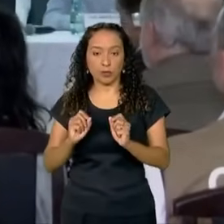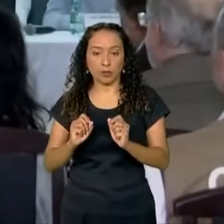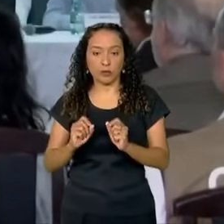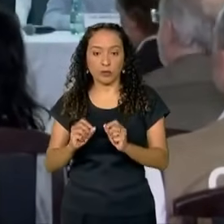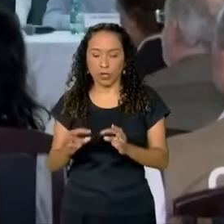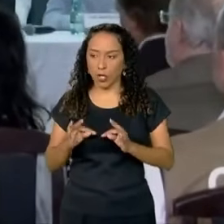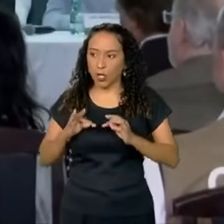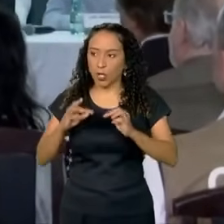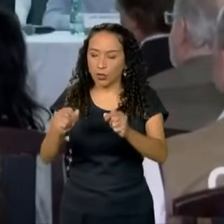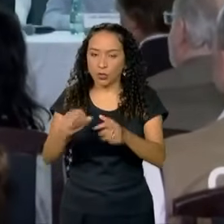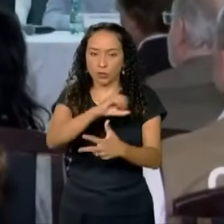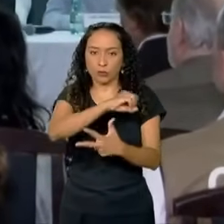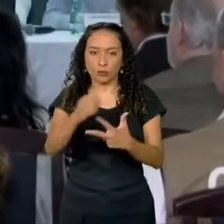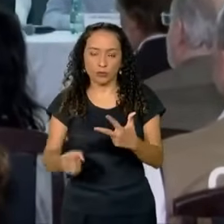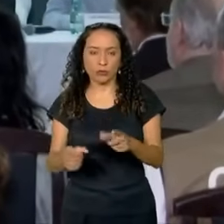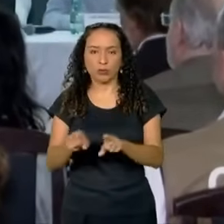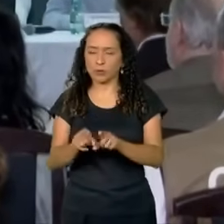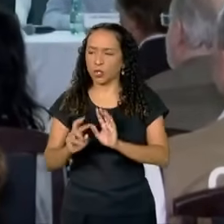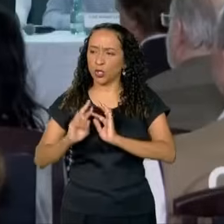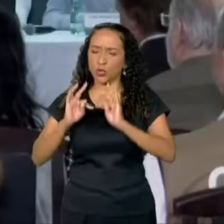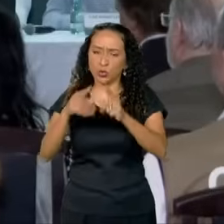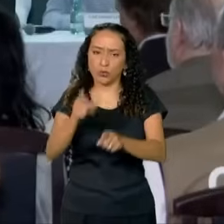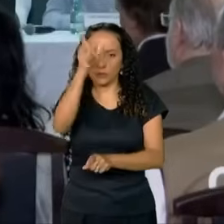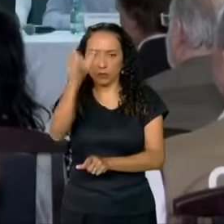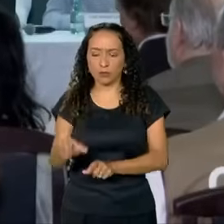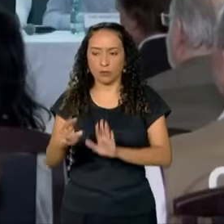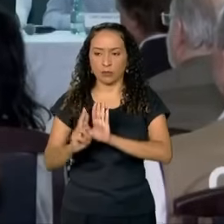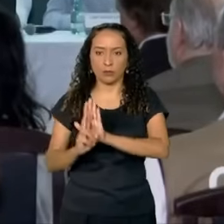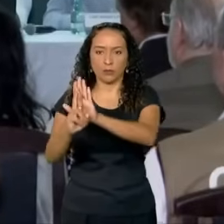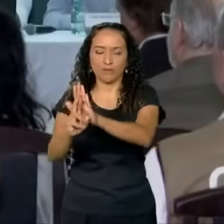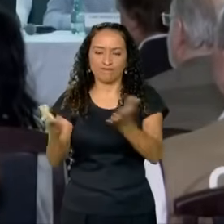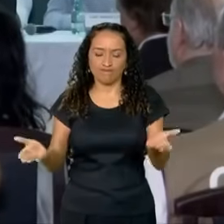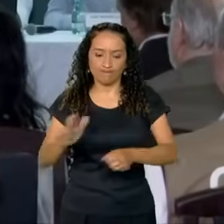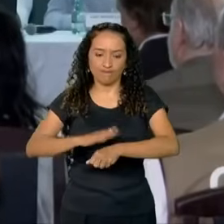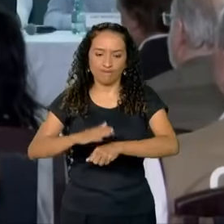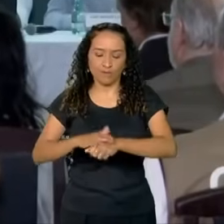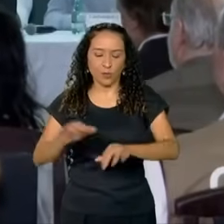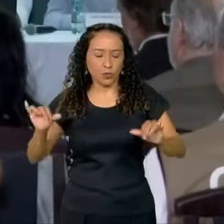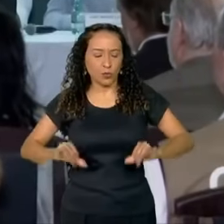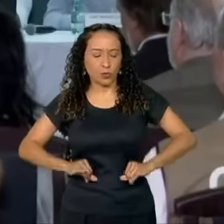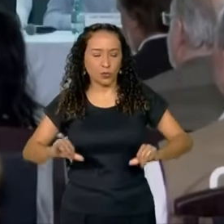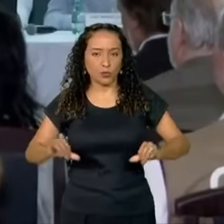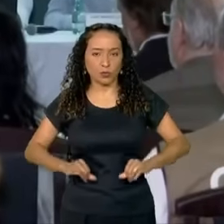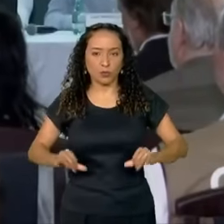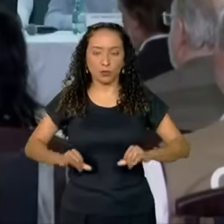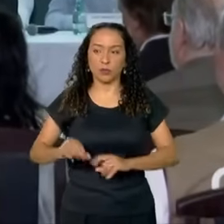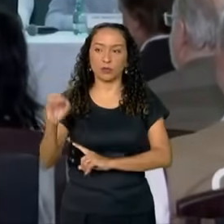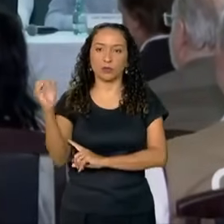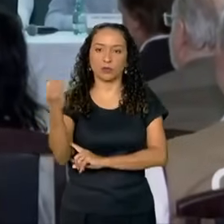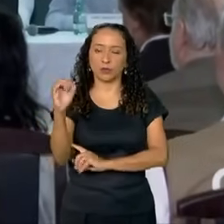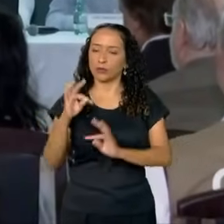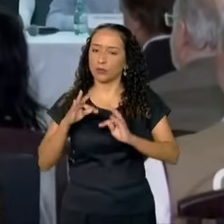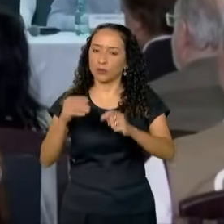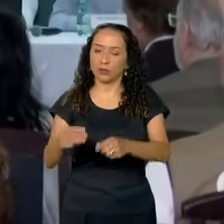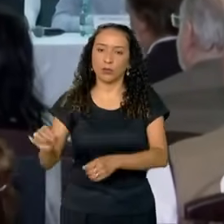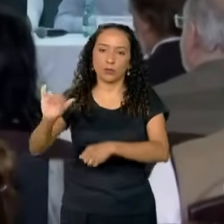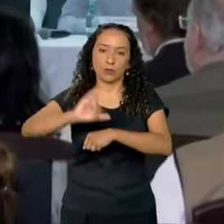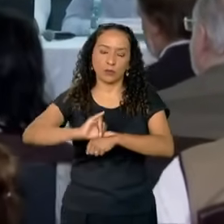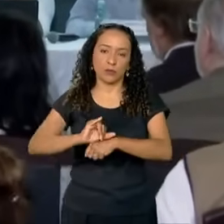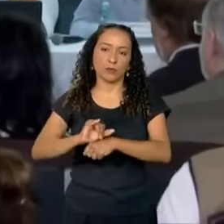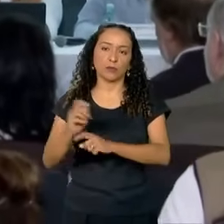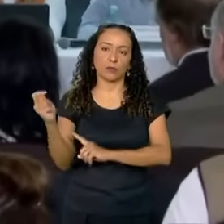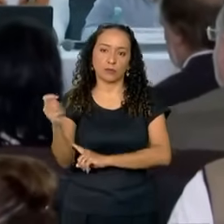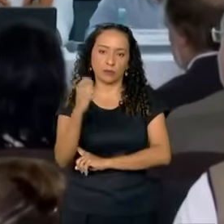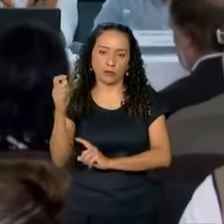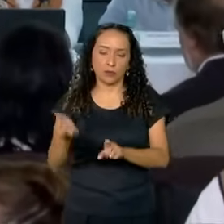aos poderes da República, a todas as representações, nesse momento de muita dor do Rio Grande e da capital de todos os gaúchos. A minha